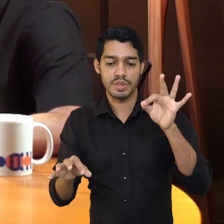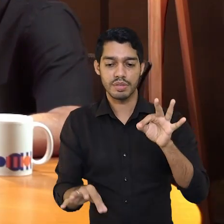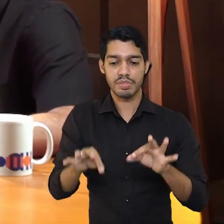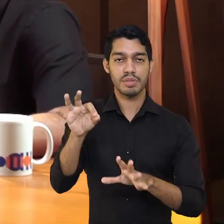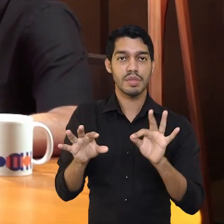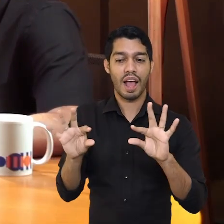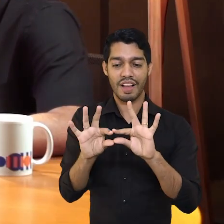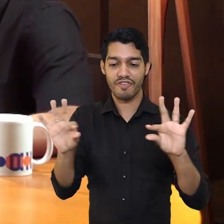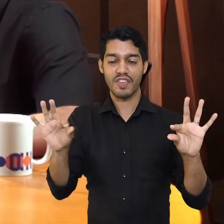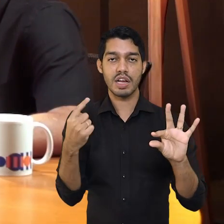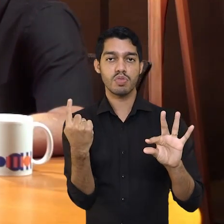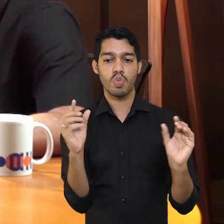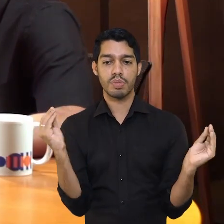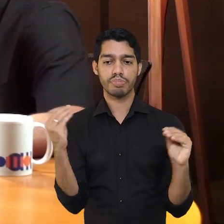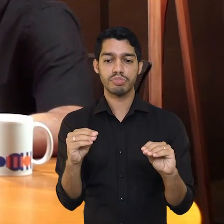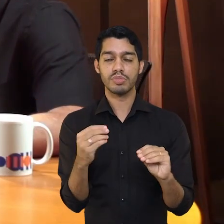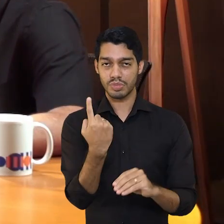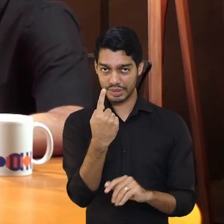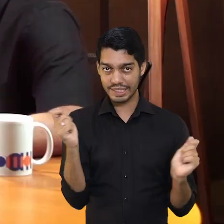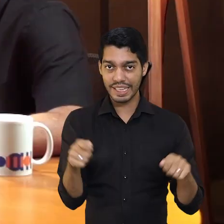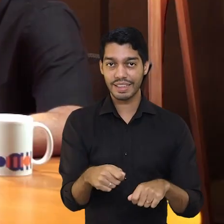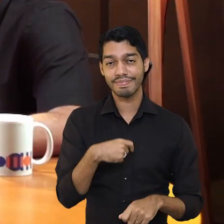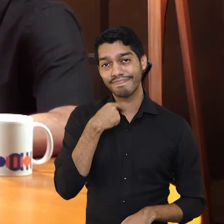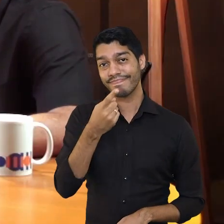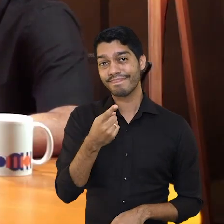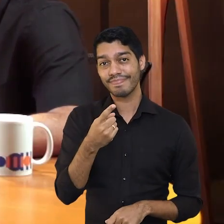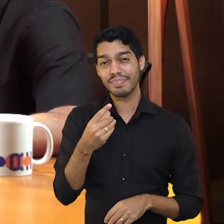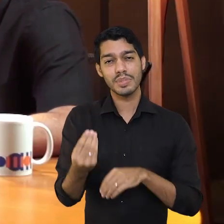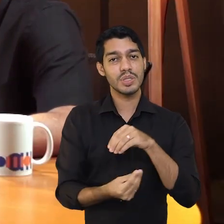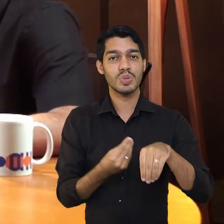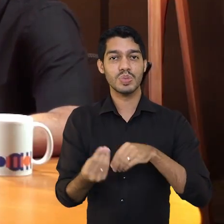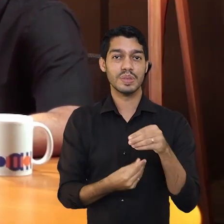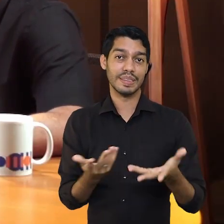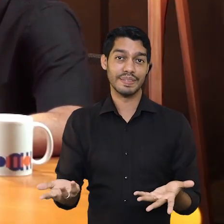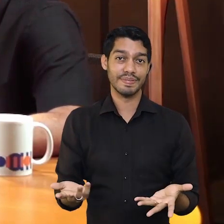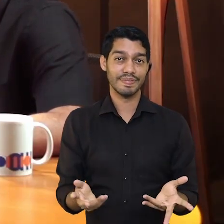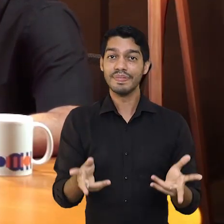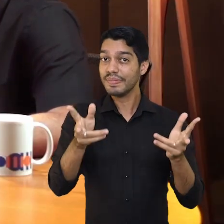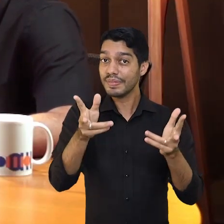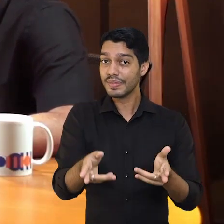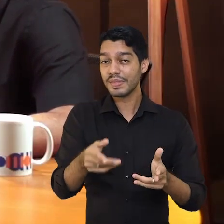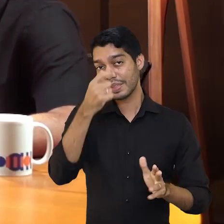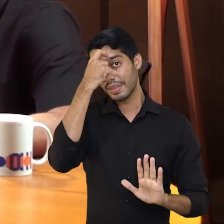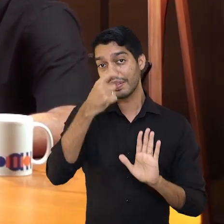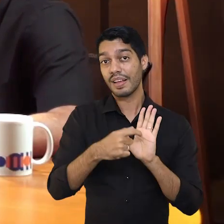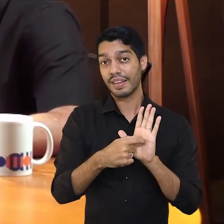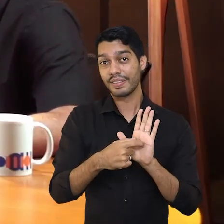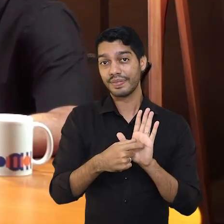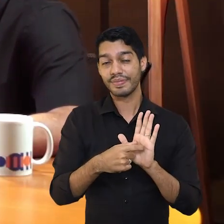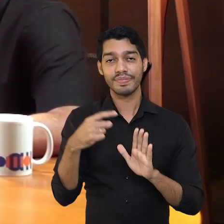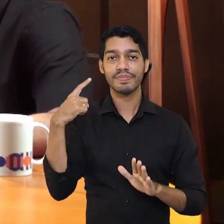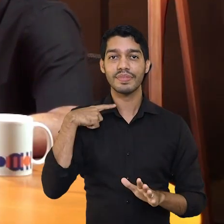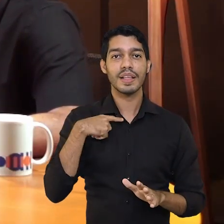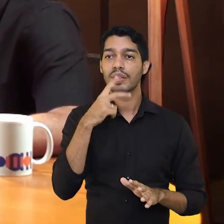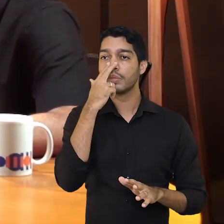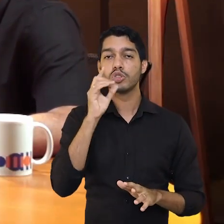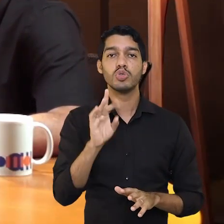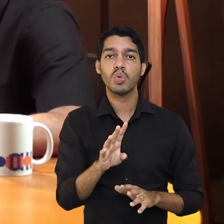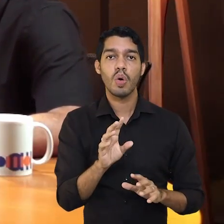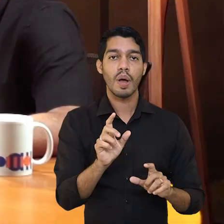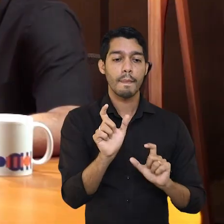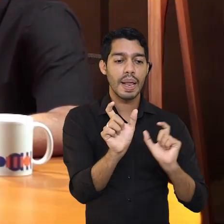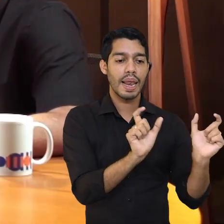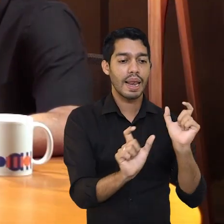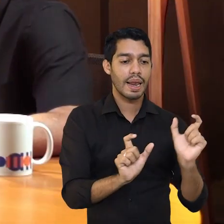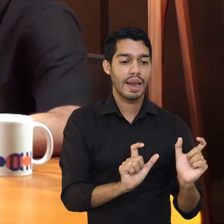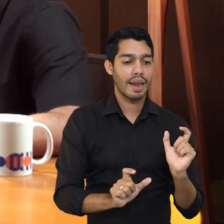eles percebem isso, a gente fala, tá vendo? É exatamente assim que a IA age, a partir de probabilidade, a partir de um sorteio de palavras em